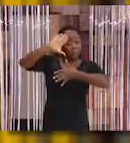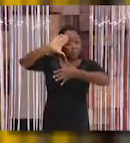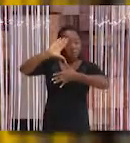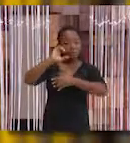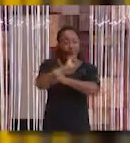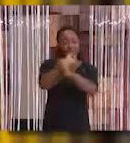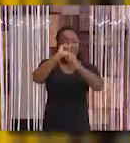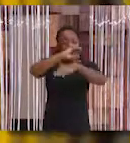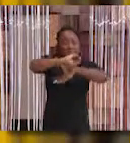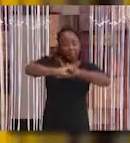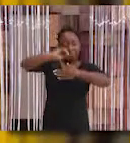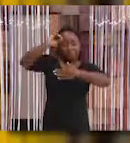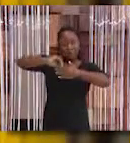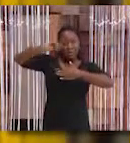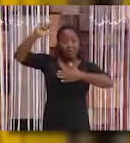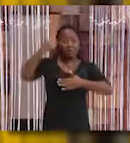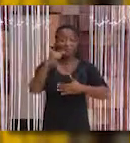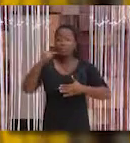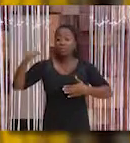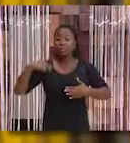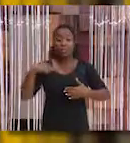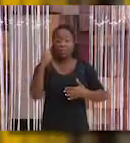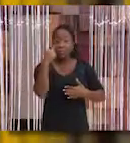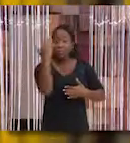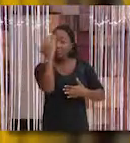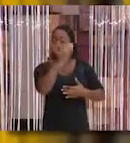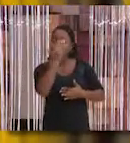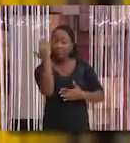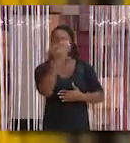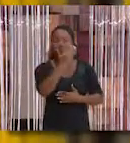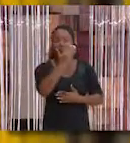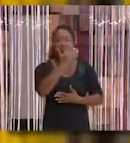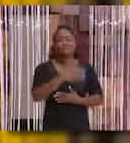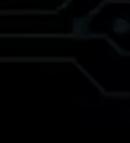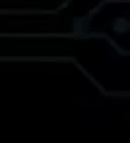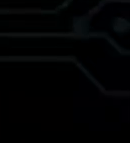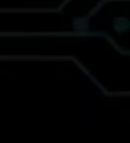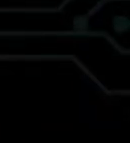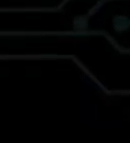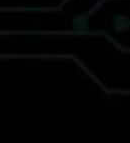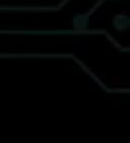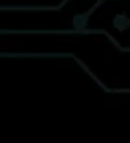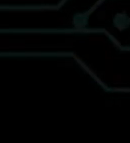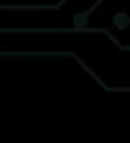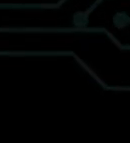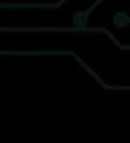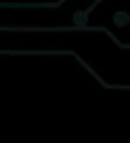isso, o mapa e a grandeza de encerrar o que não existe, porque não estou olhando.